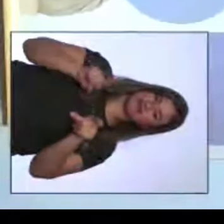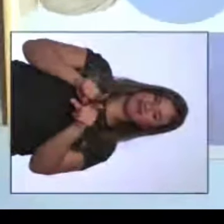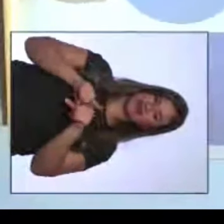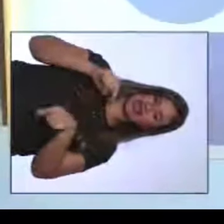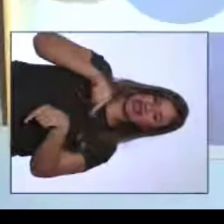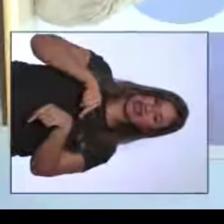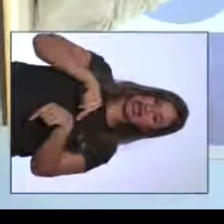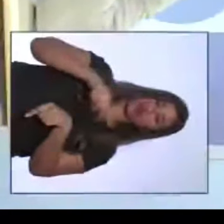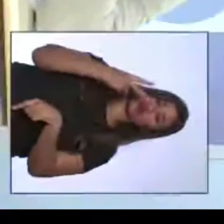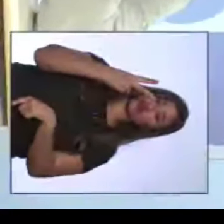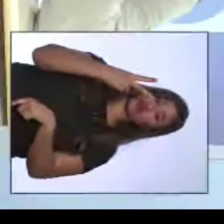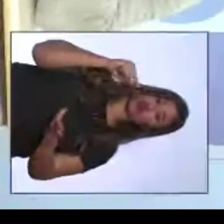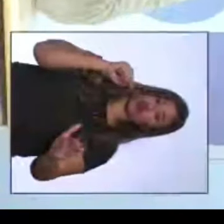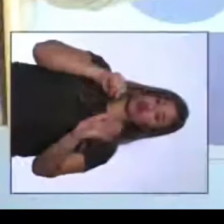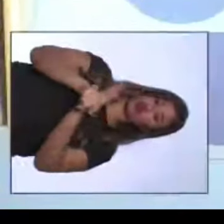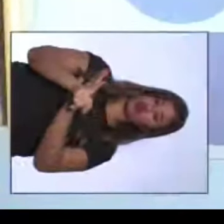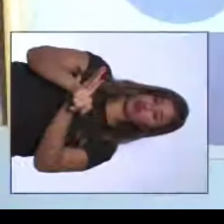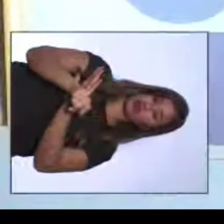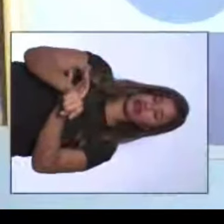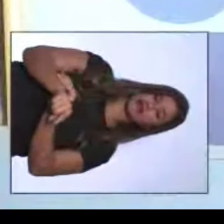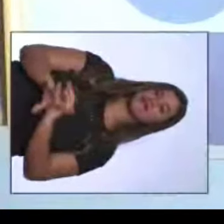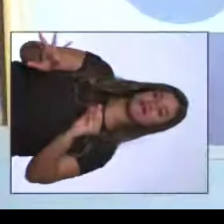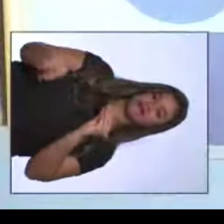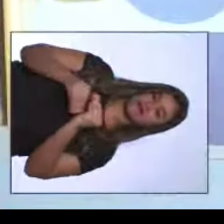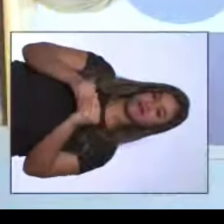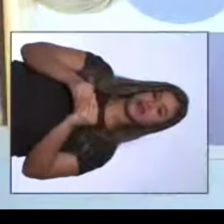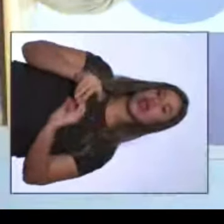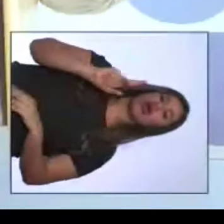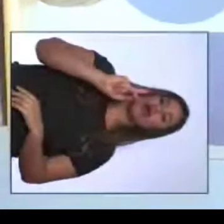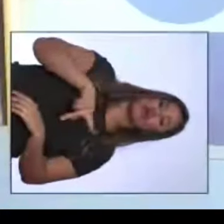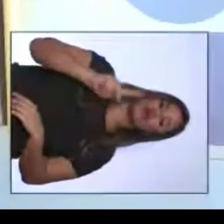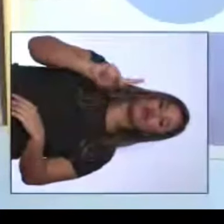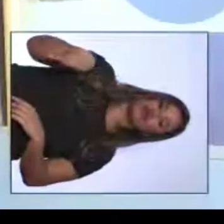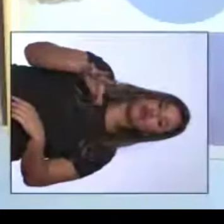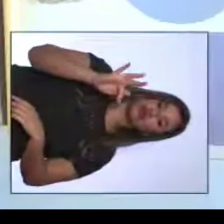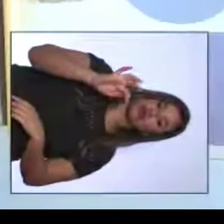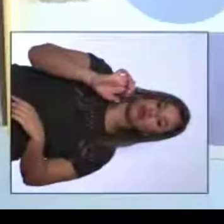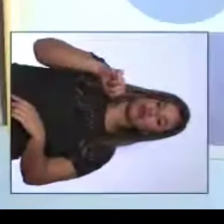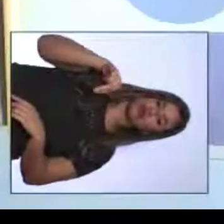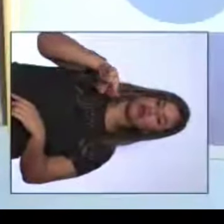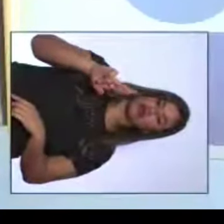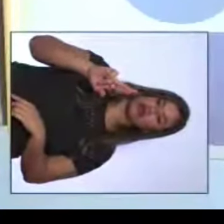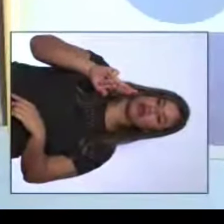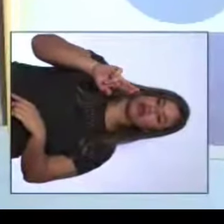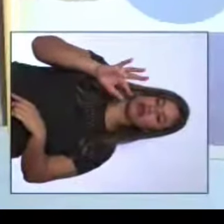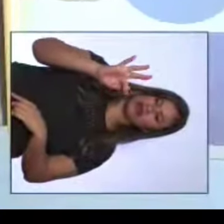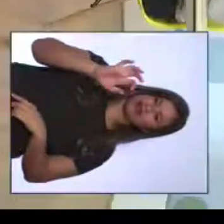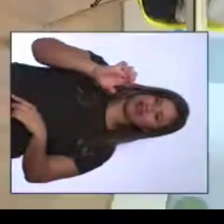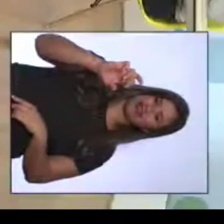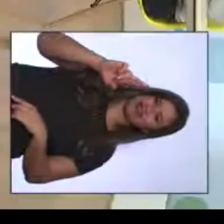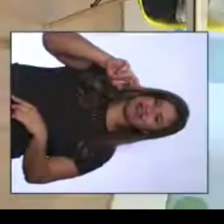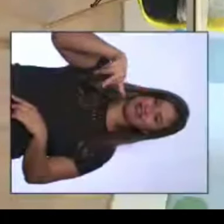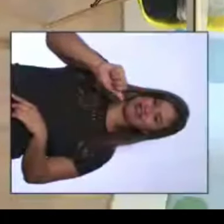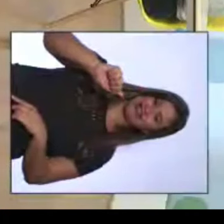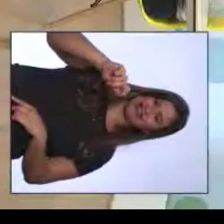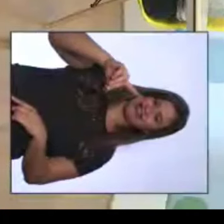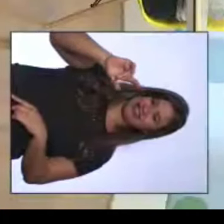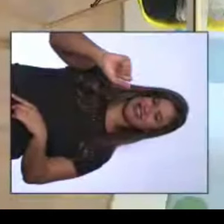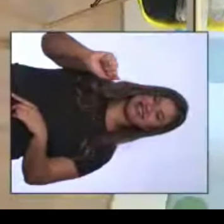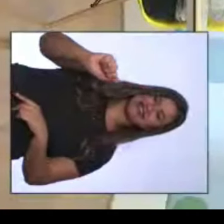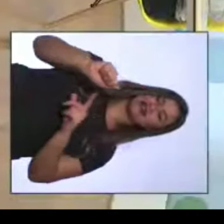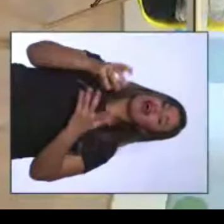perguntinhas. Claro. Uma, na verdade, é um complemento. A professora Fernanda, ela disse que como professora identificar... Professora participando, obrigado, professora. Professora,